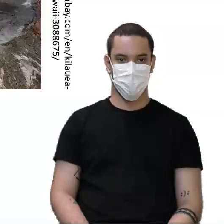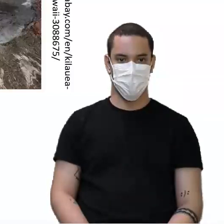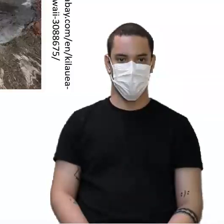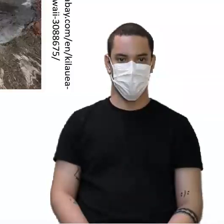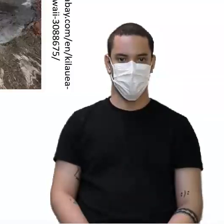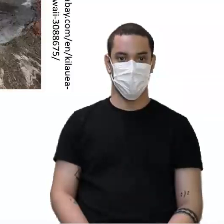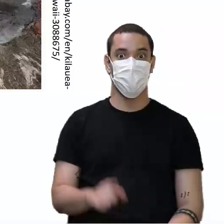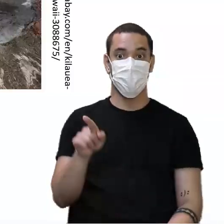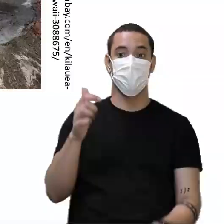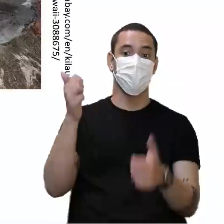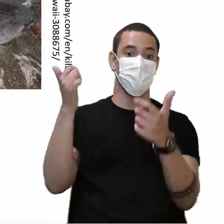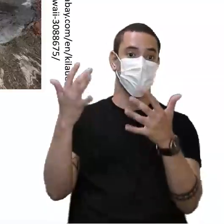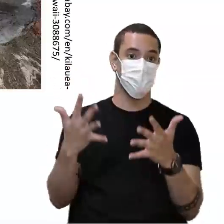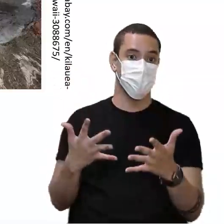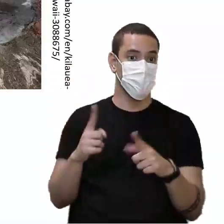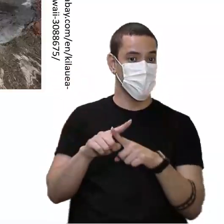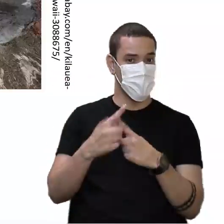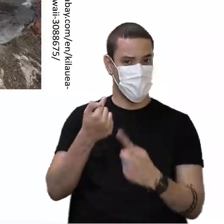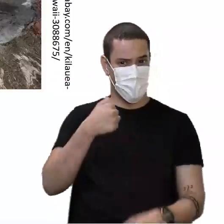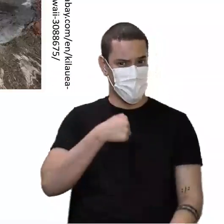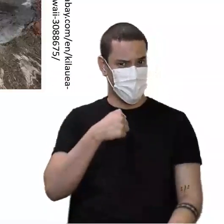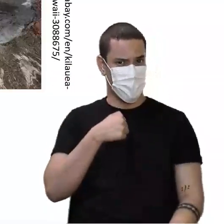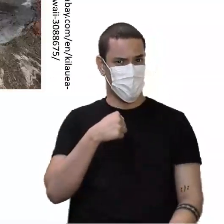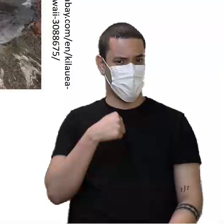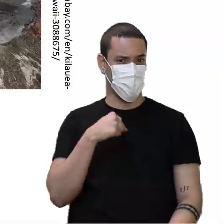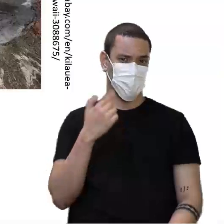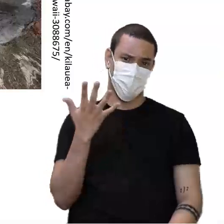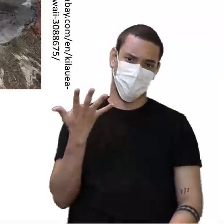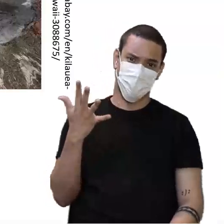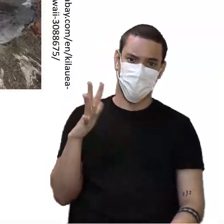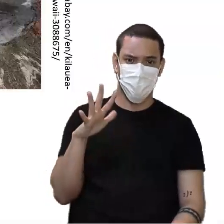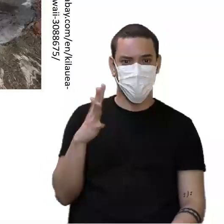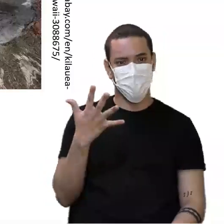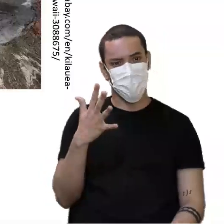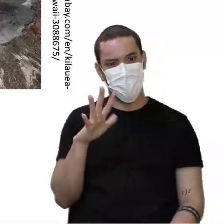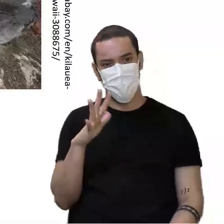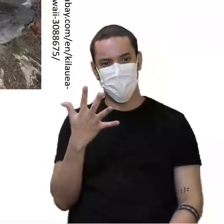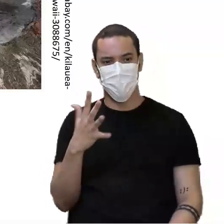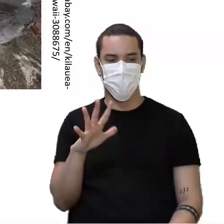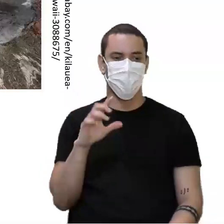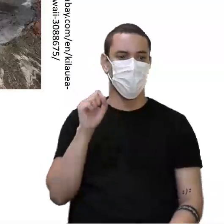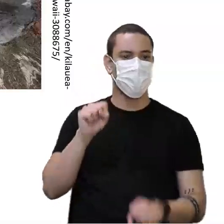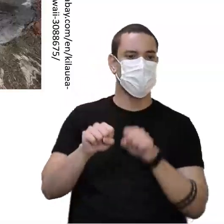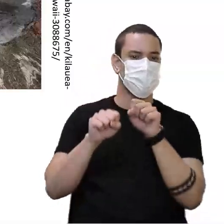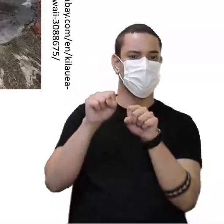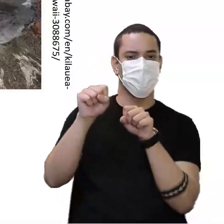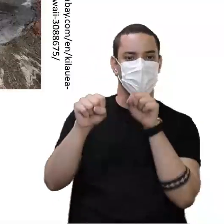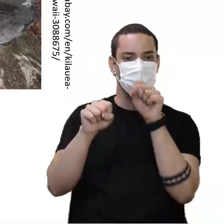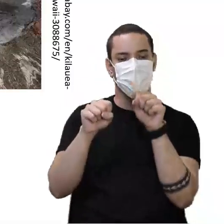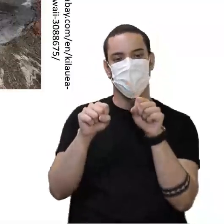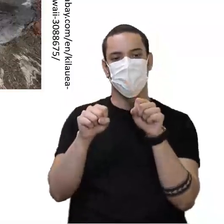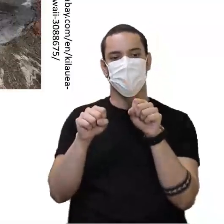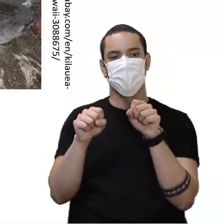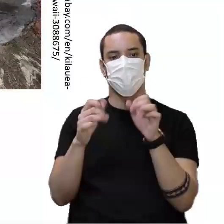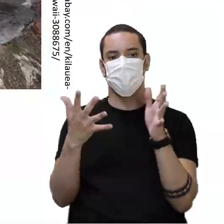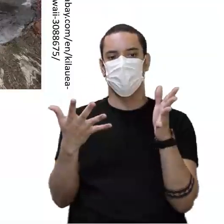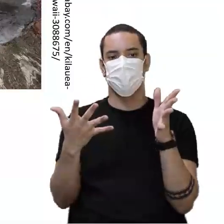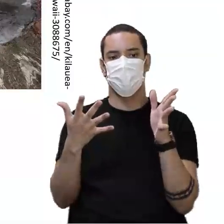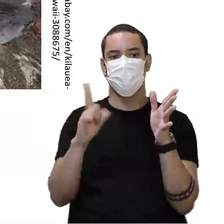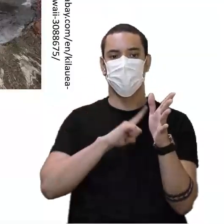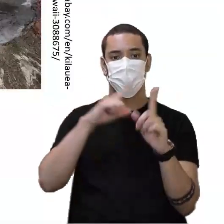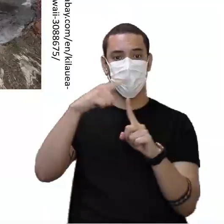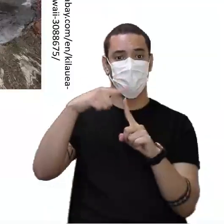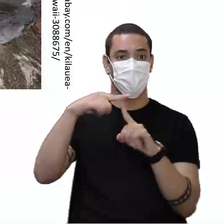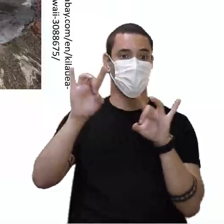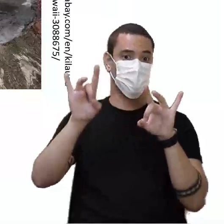up. Aí ele fala, mas eu geralmente, eu geralmente escalo um tipo